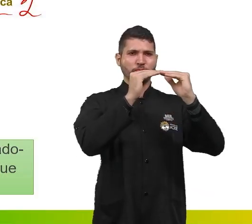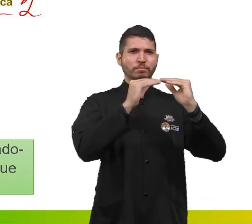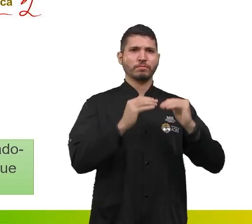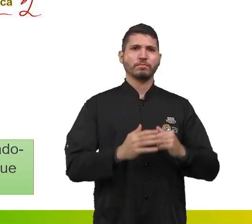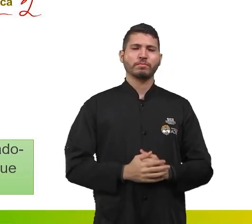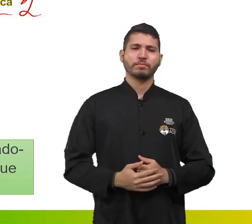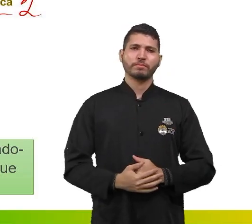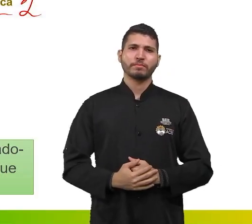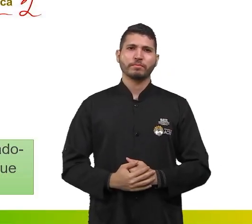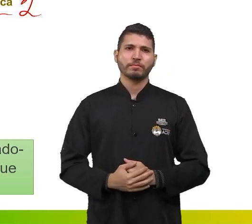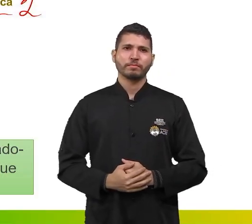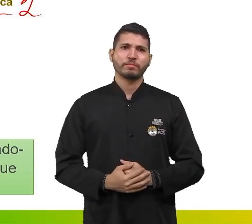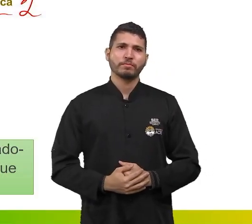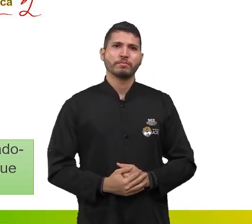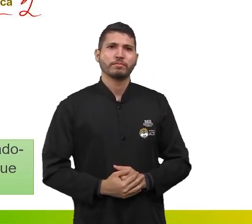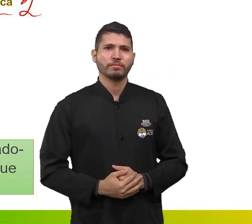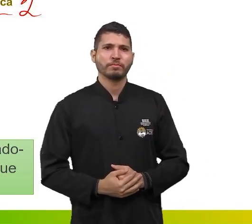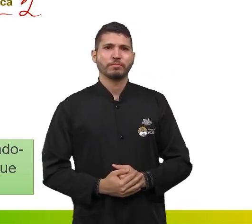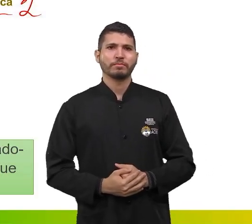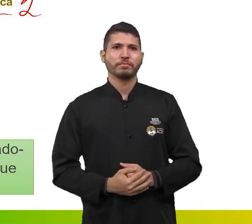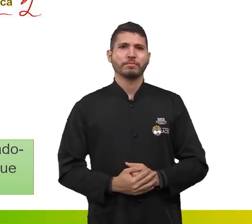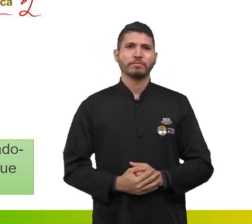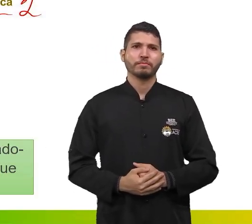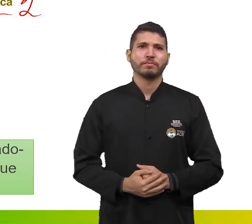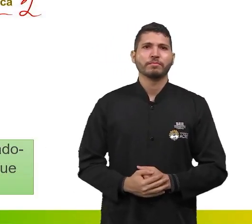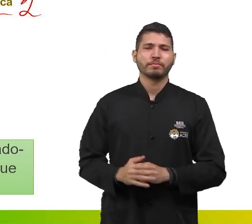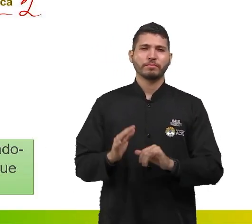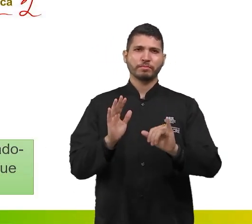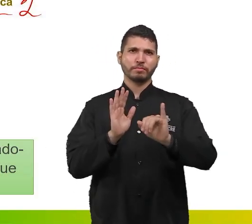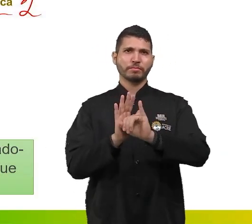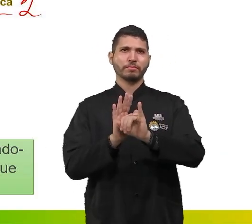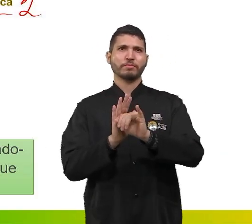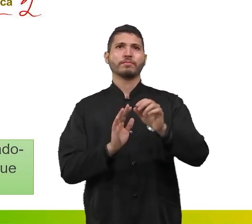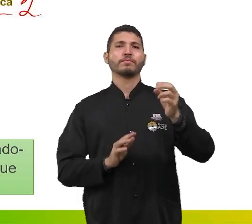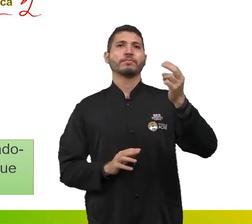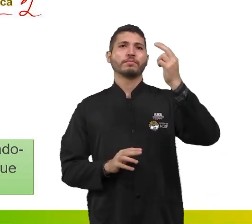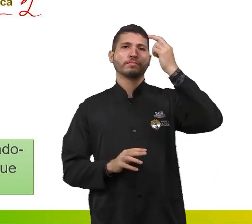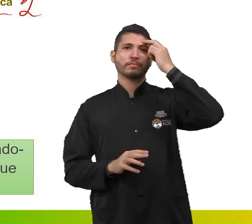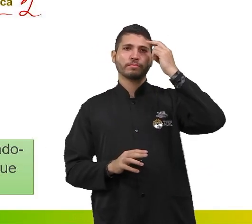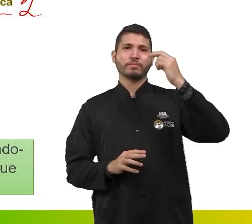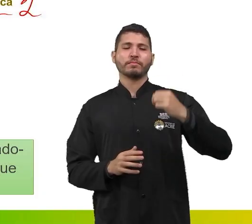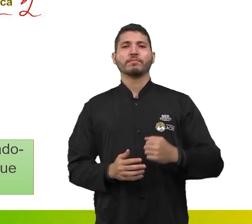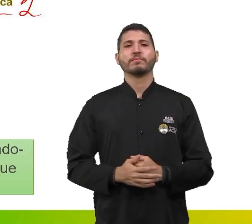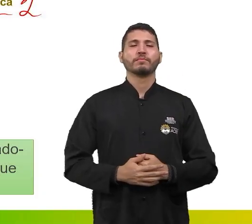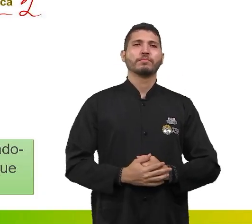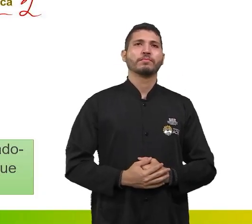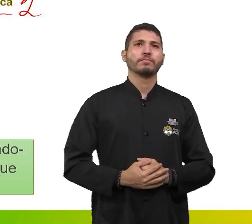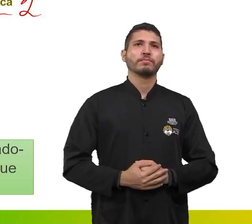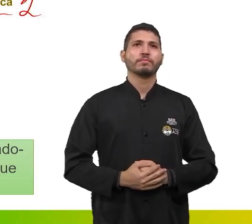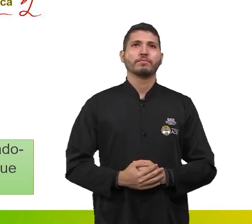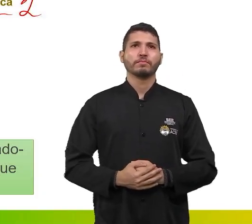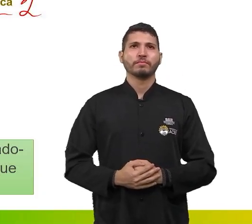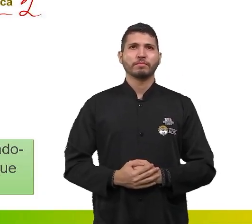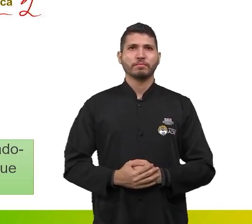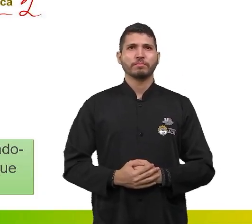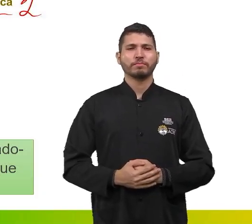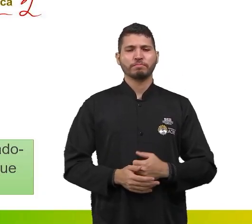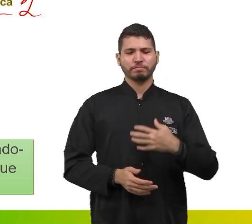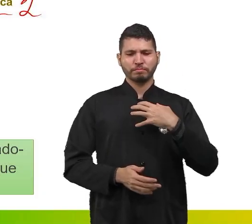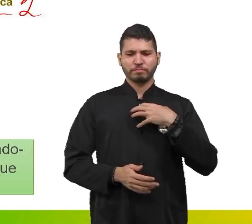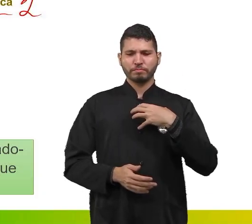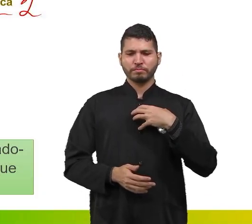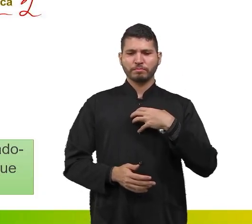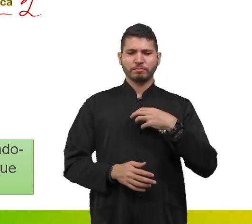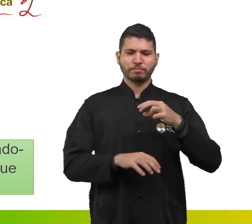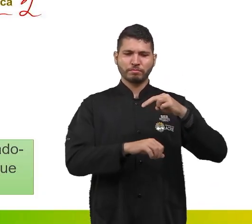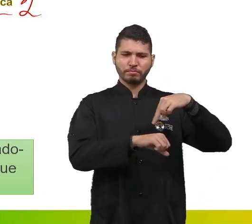Pilar 3, uma cultura, uma identidade de cultura, de pertencimento àquela